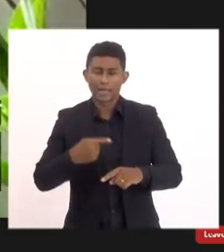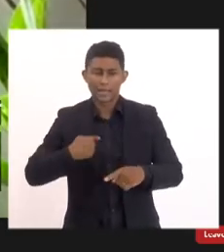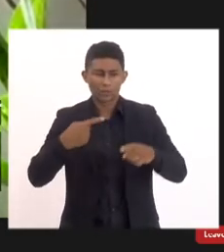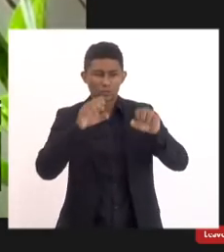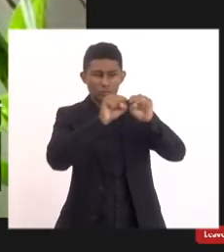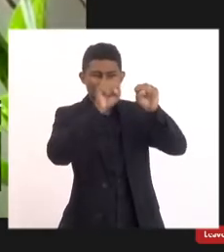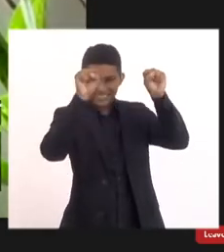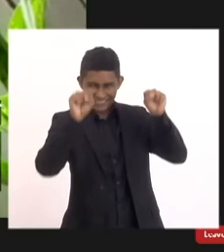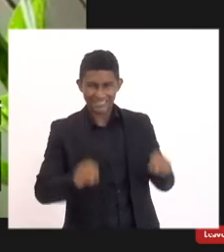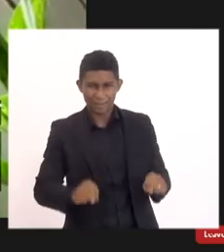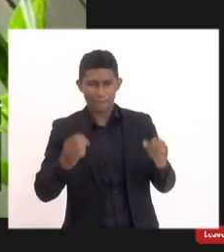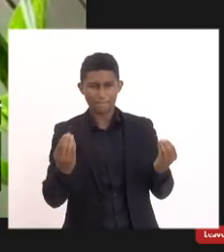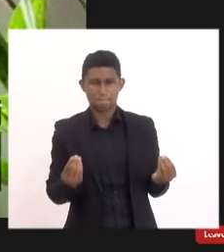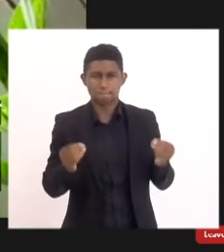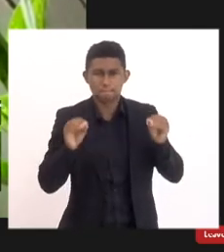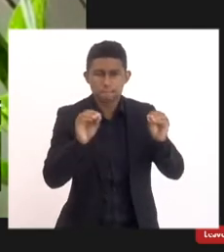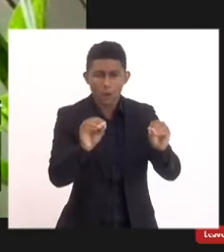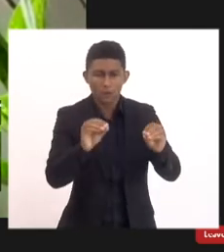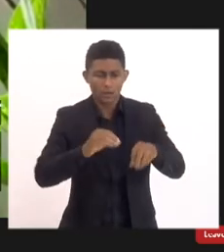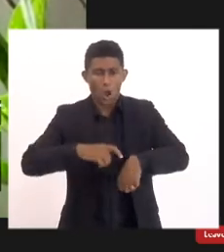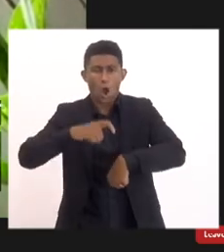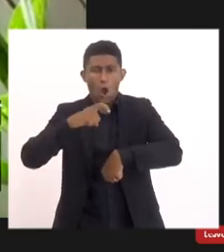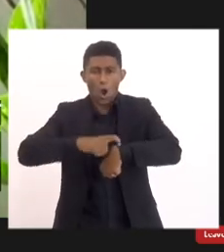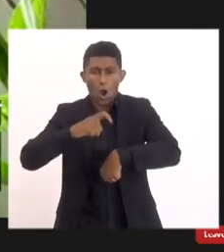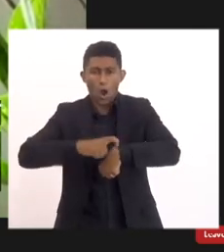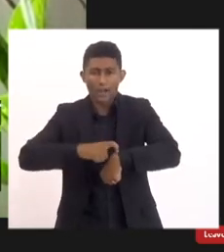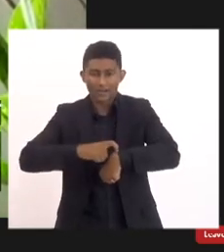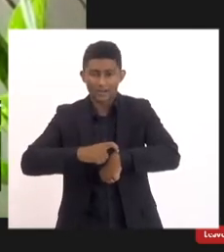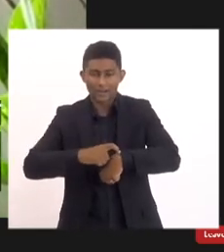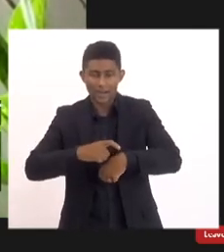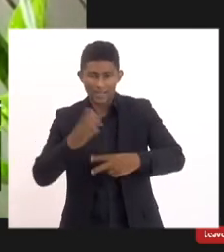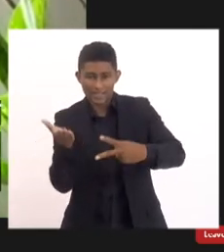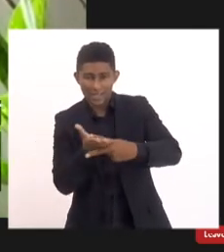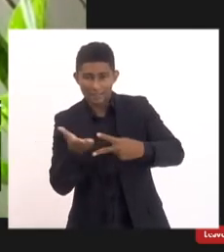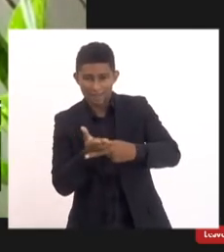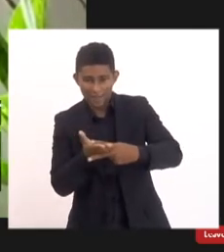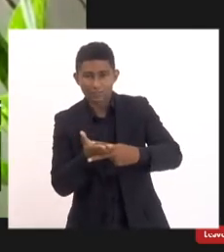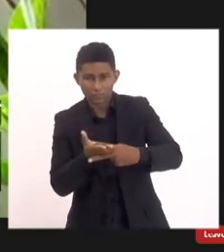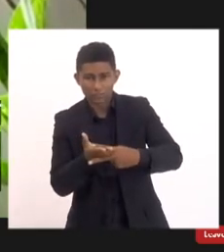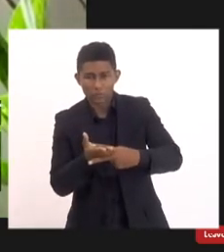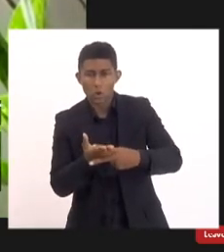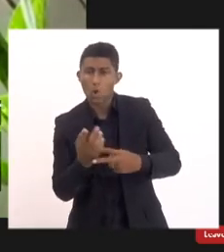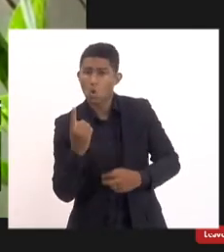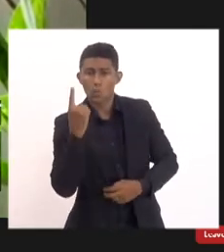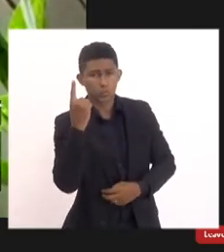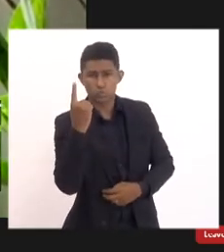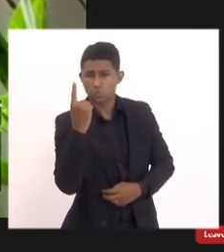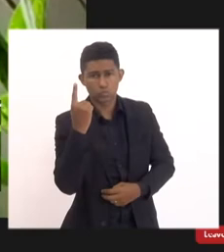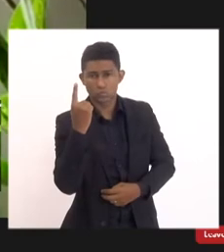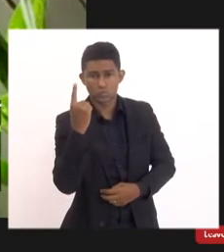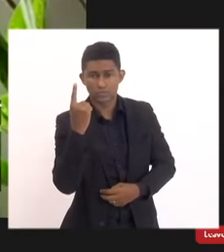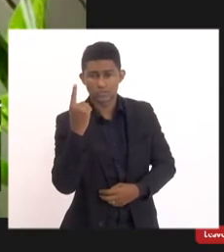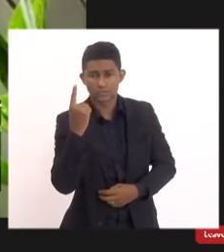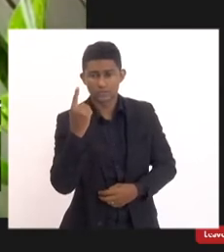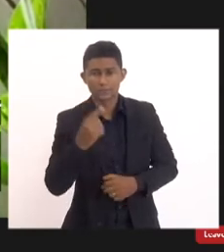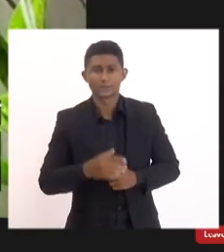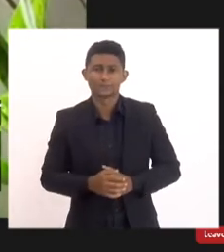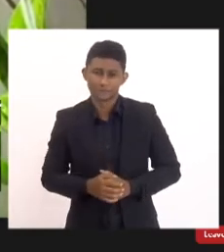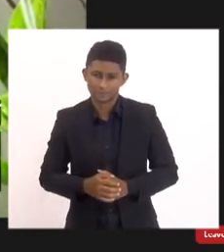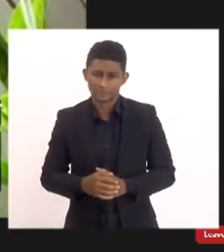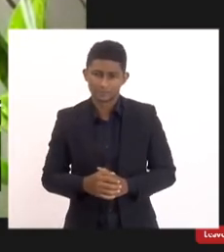um horário único de intervalo de recreio no turno